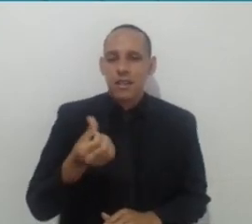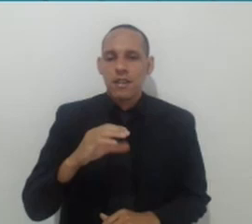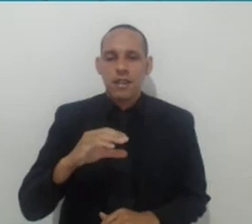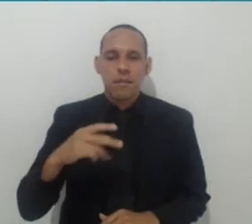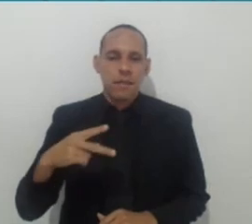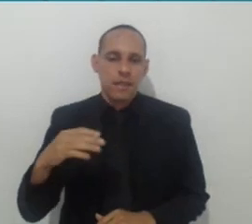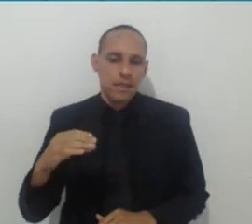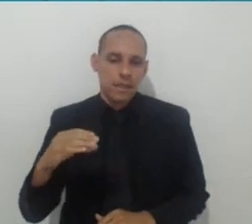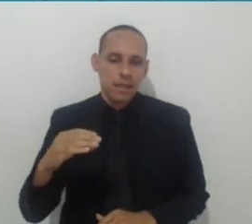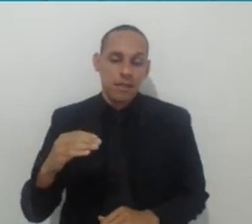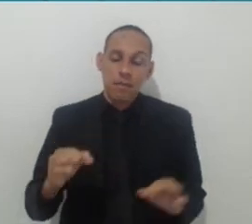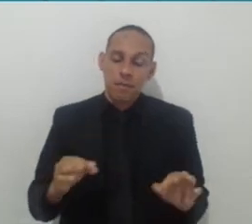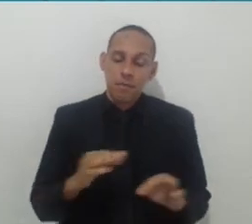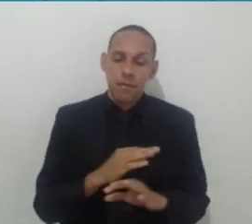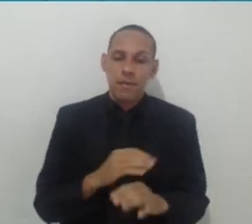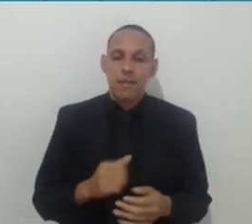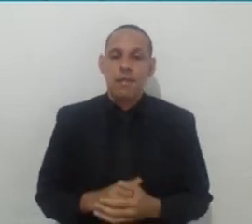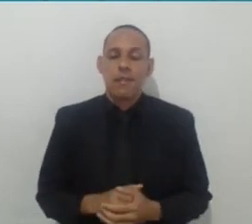Para concluir,